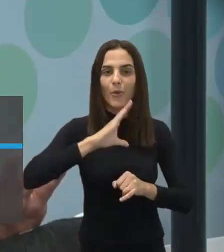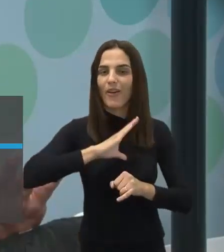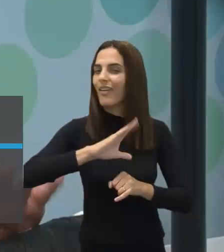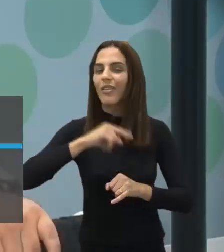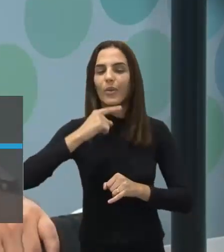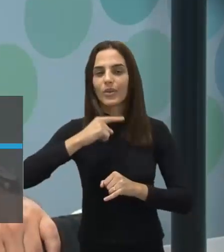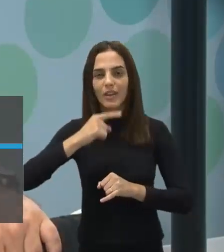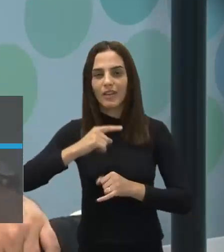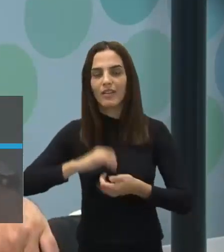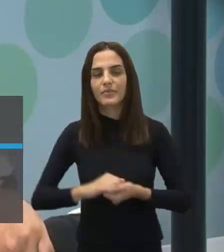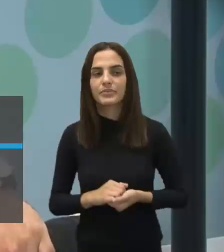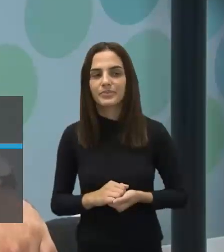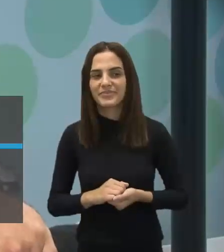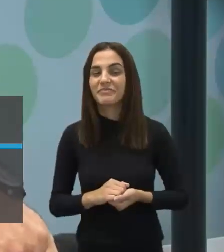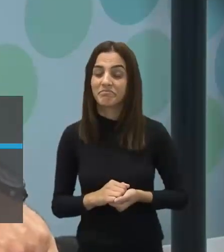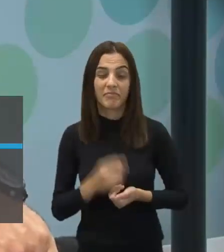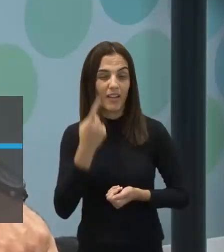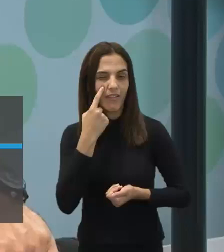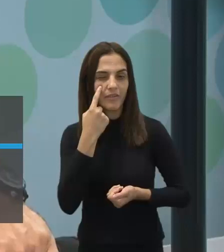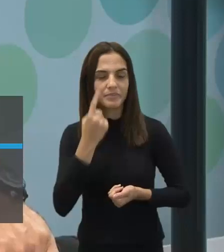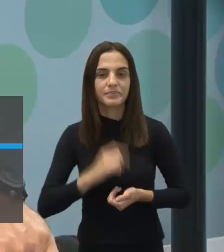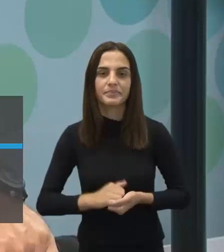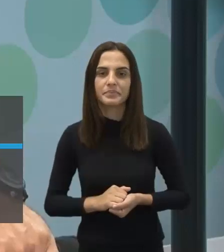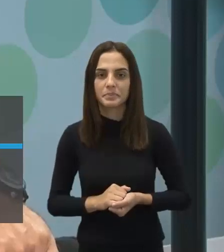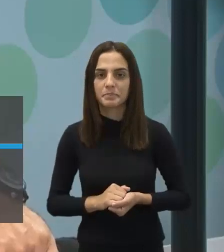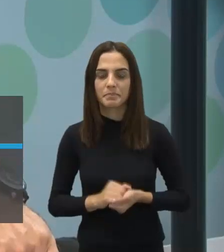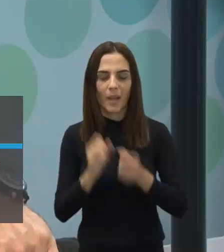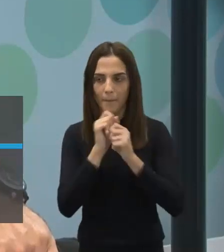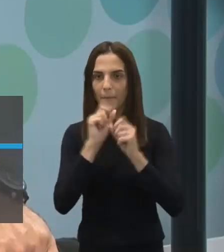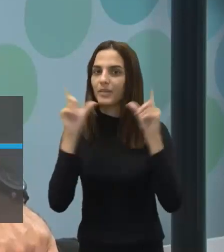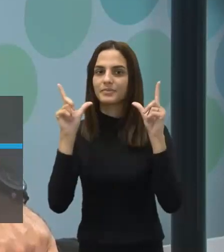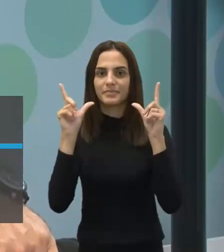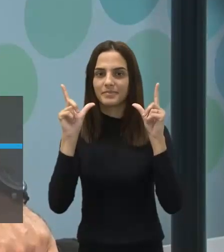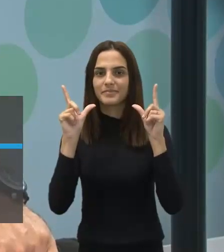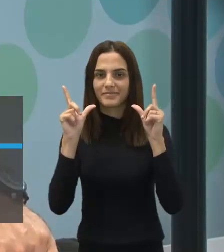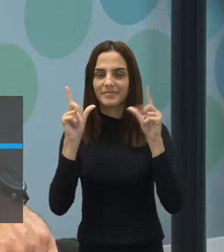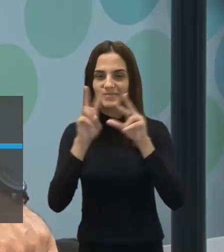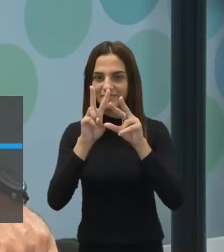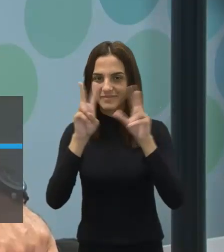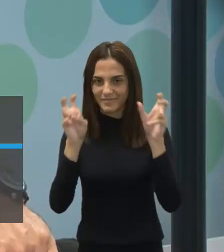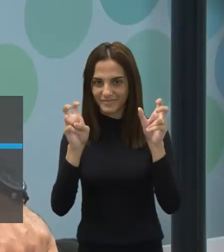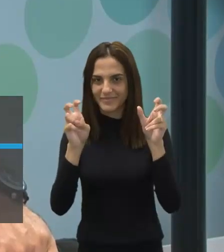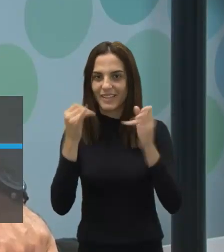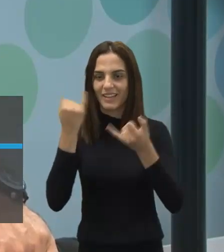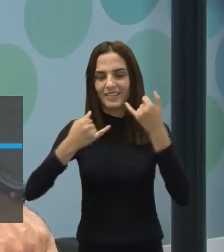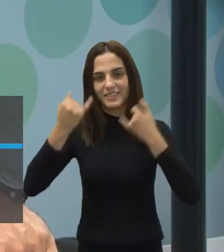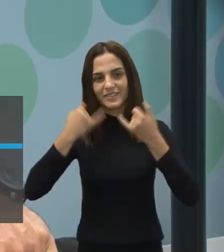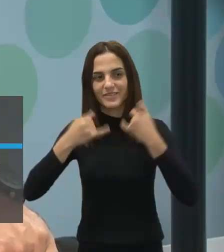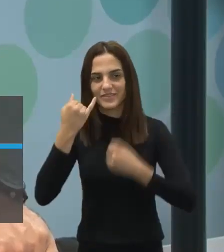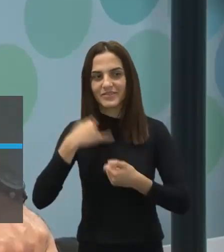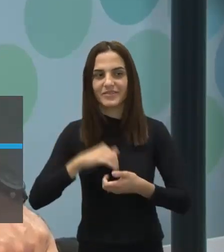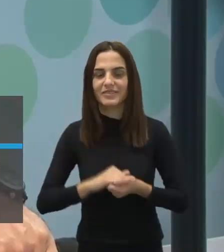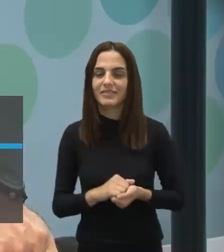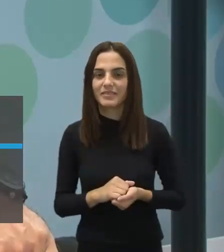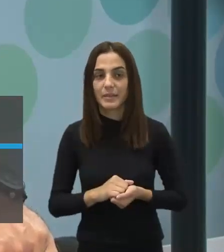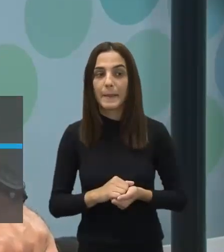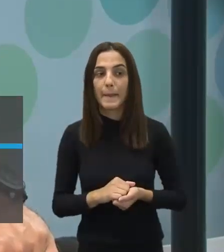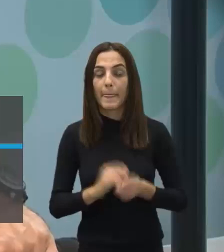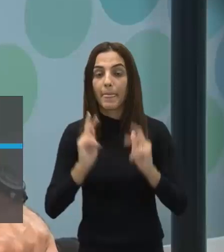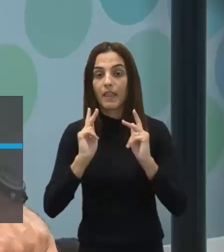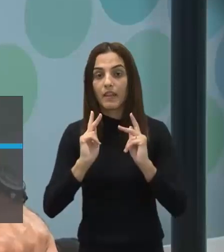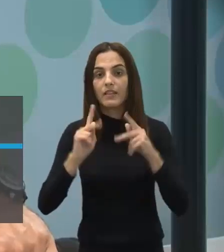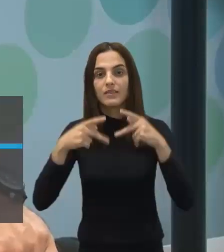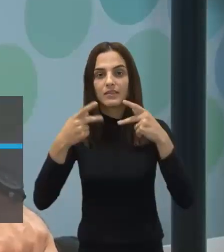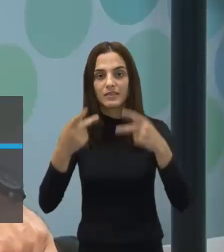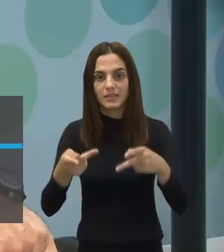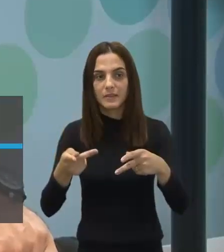se dá uma acordada aí nessa questão das informações. Até mesmo linkando com